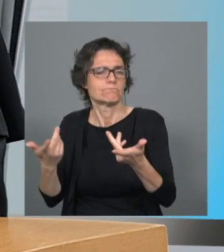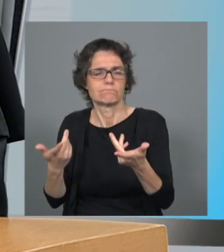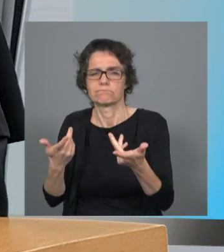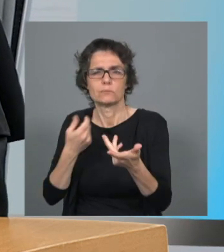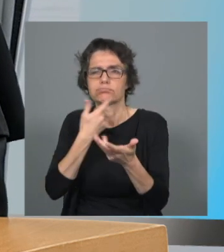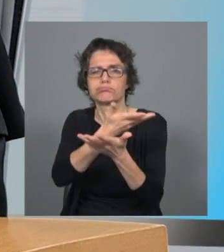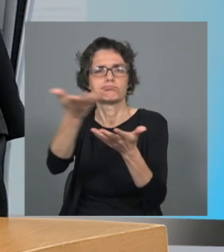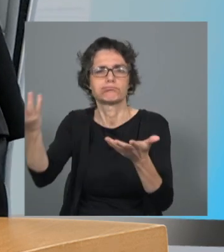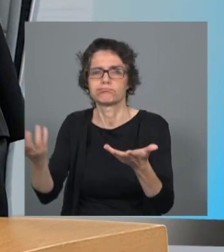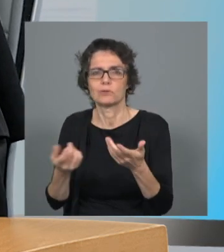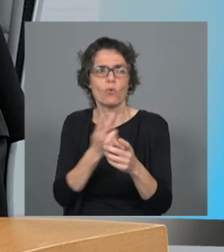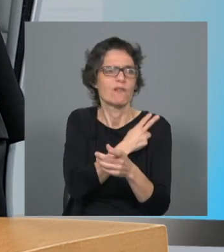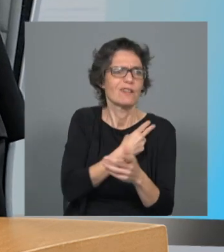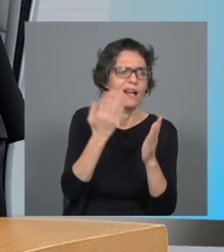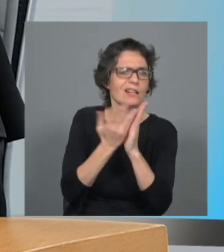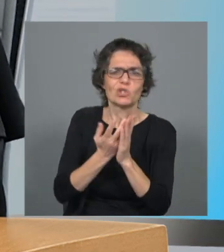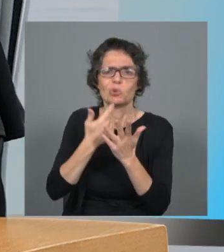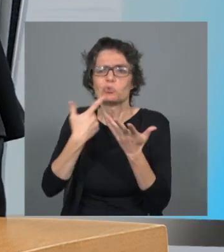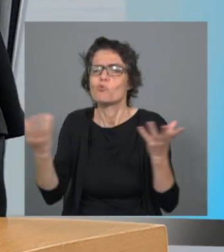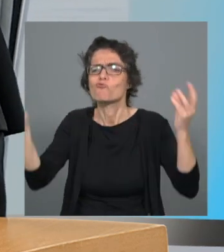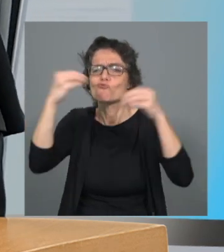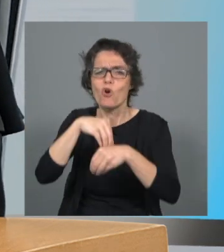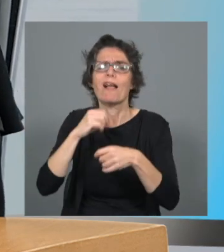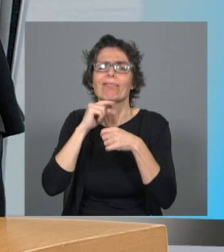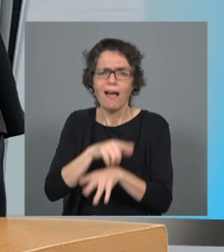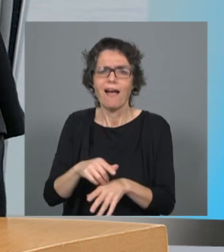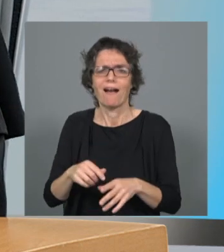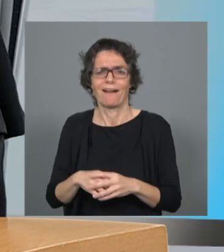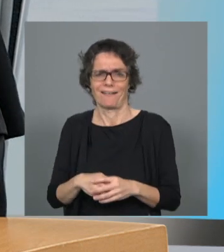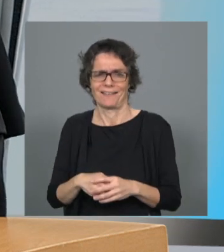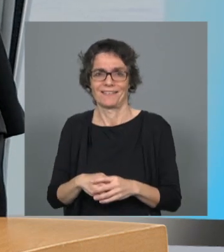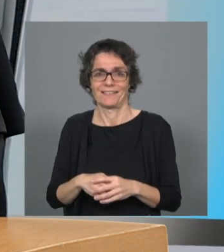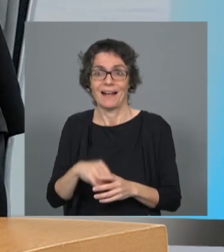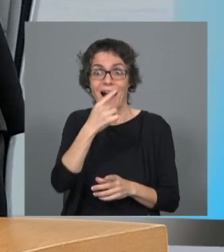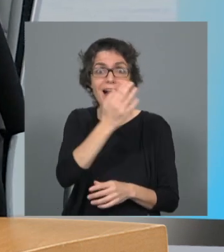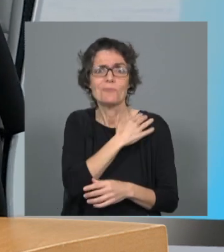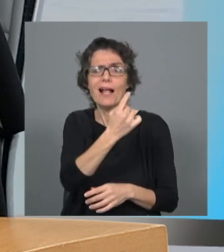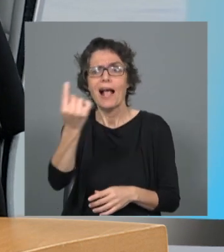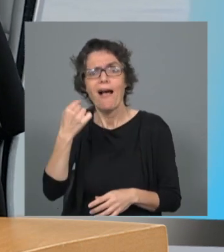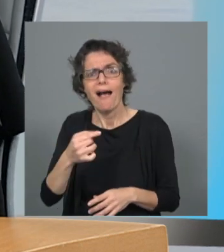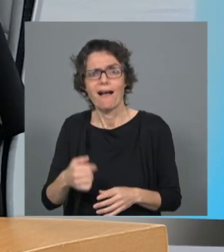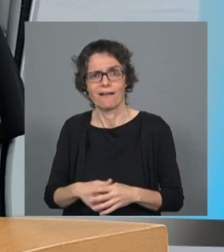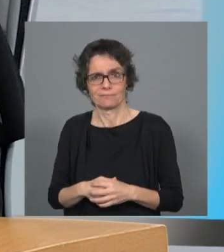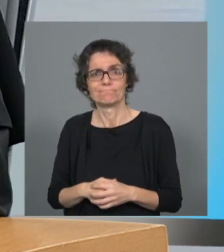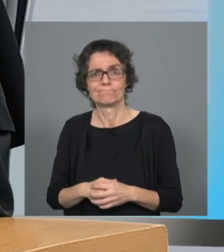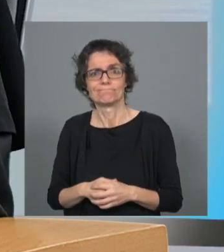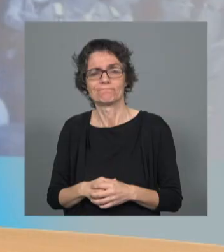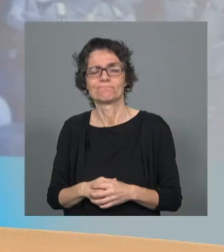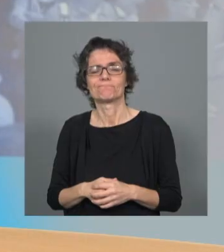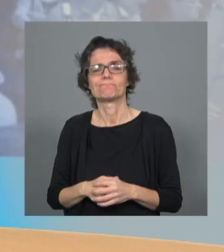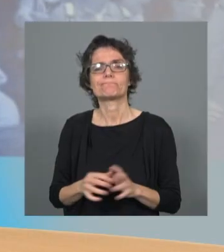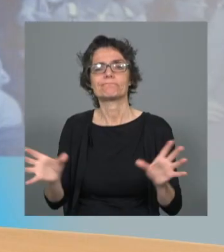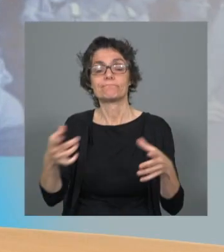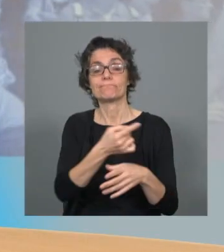Ninguém fica de fora, não é? universidades, escolas, ninguém fica de fora, ou não pode ficar de fora. E depois será para esses grupos de